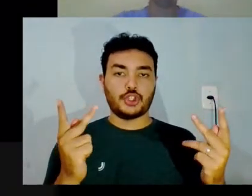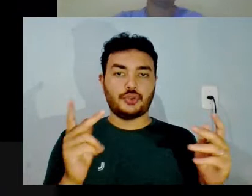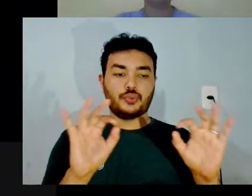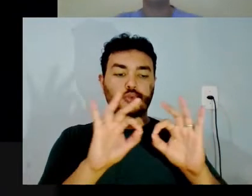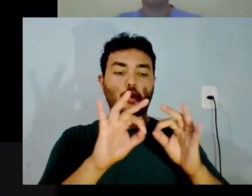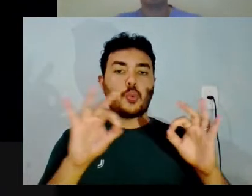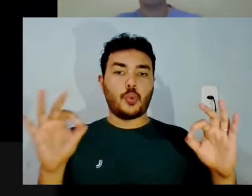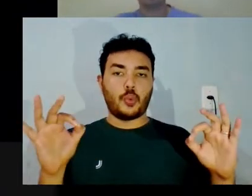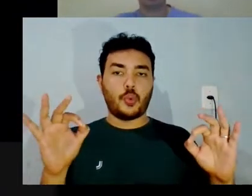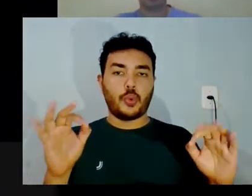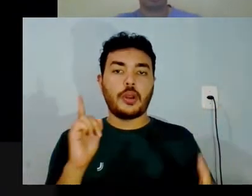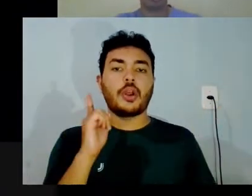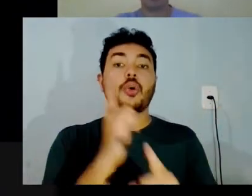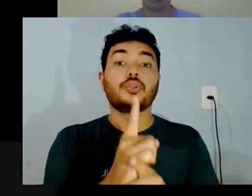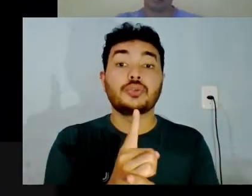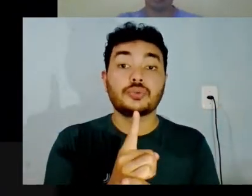esse comprimento de ligação encontrado